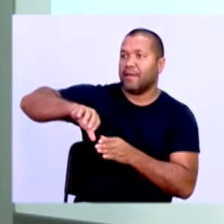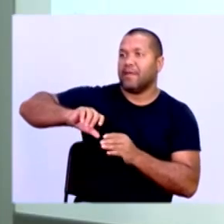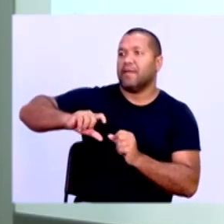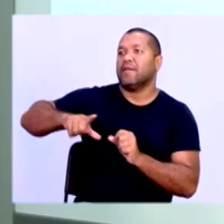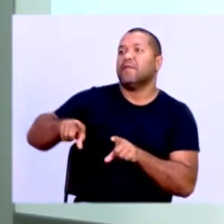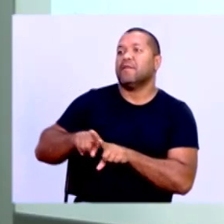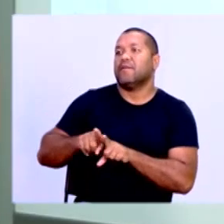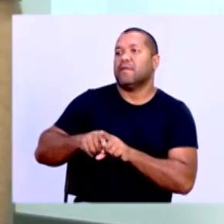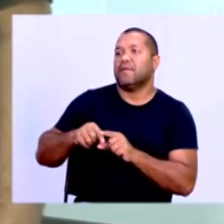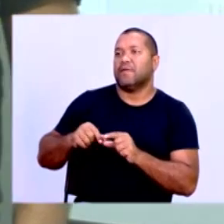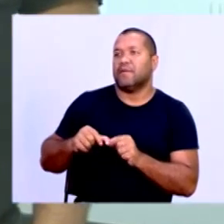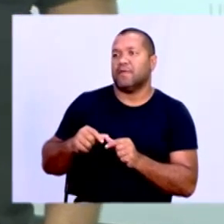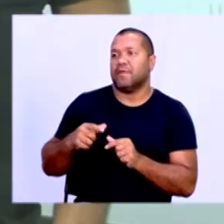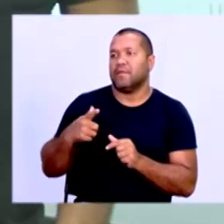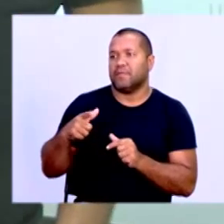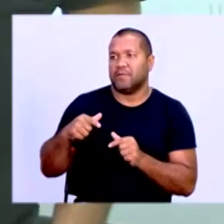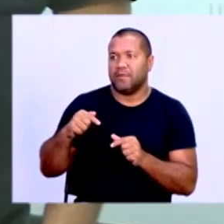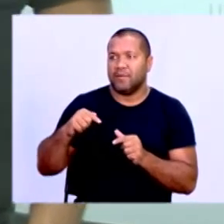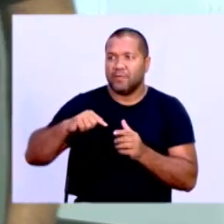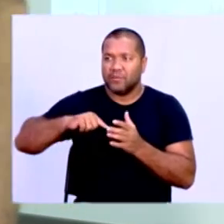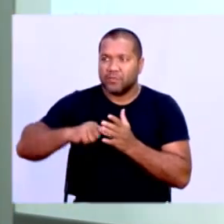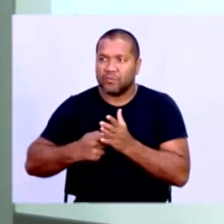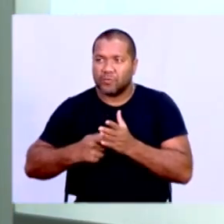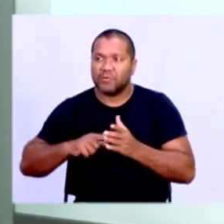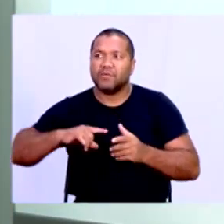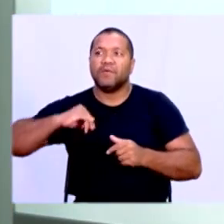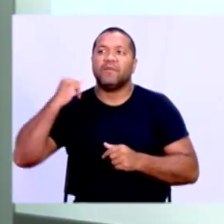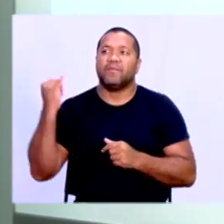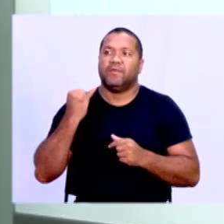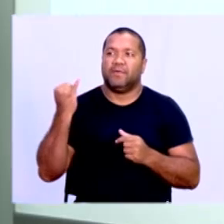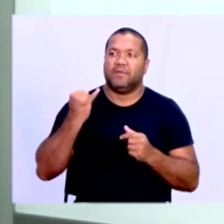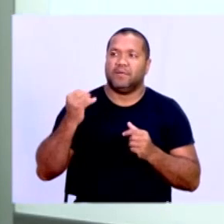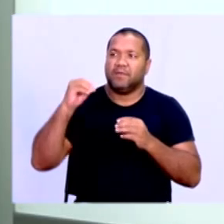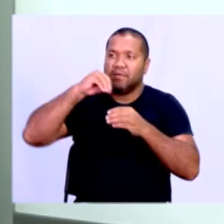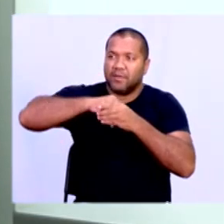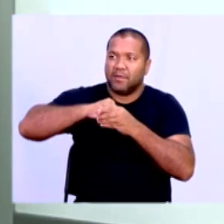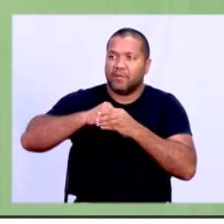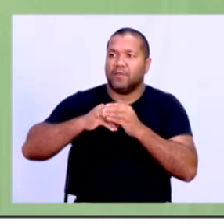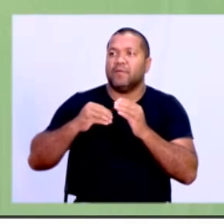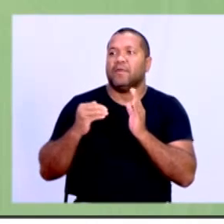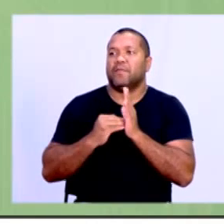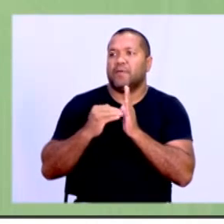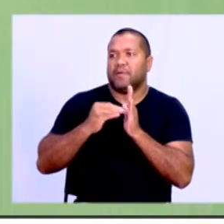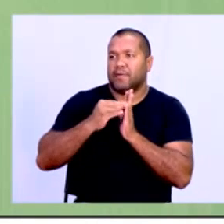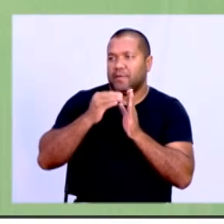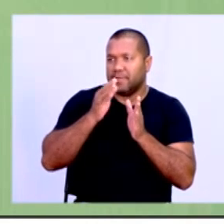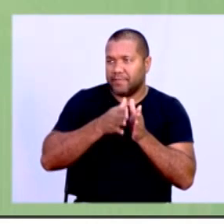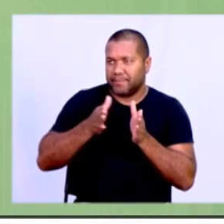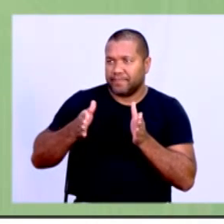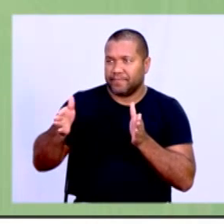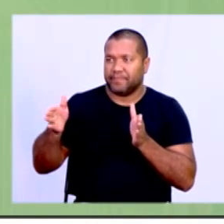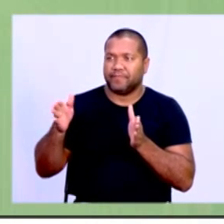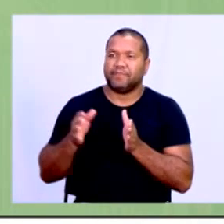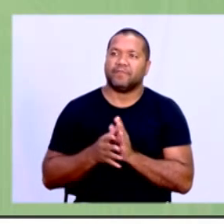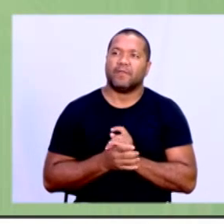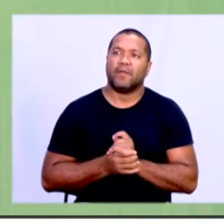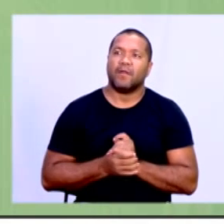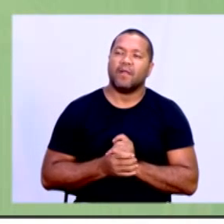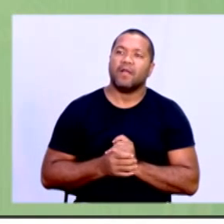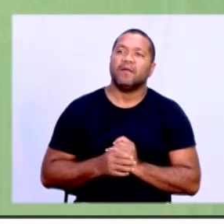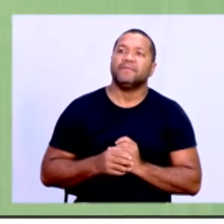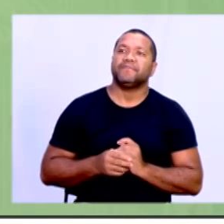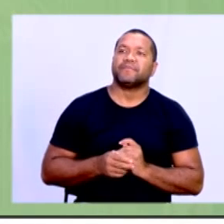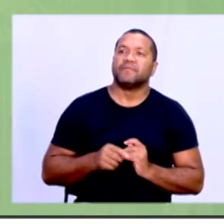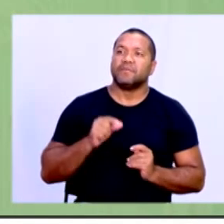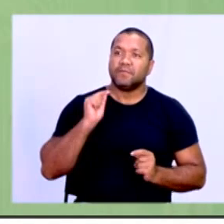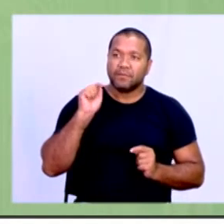é também um dos pontos fundamentais na programação em camadas. Então, o padrão